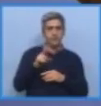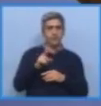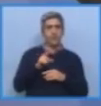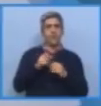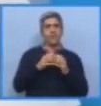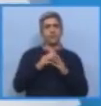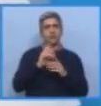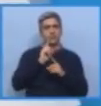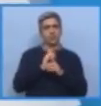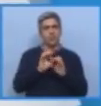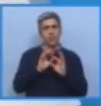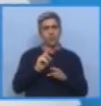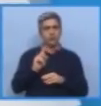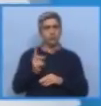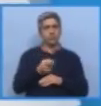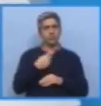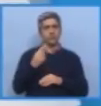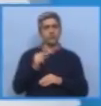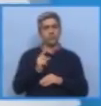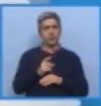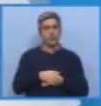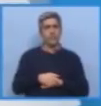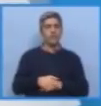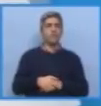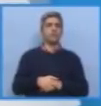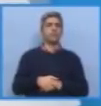e todos eram iguais entre si. É um bocadinho